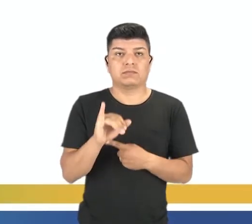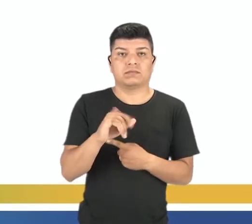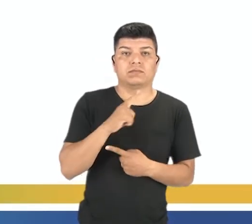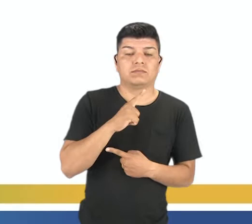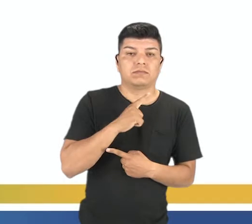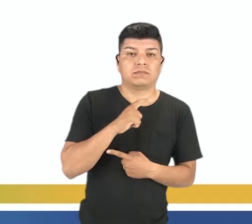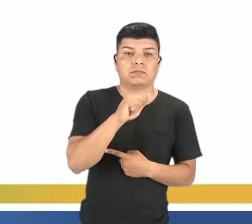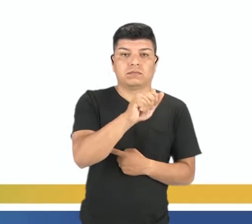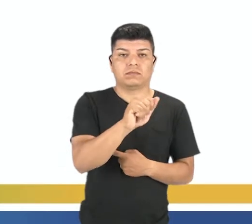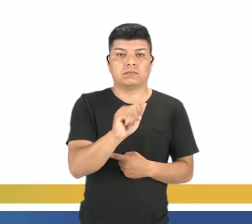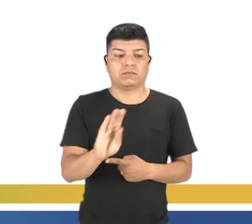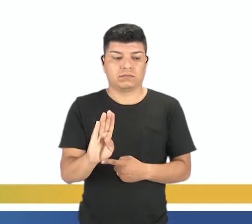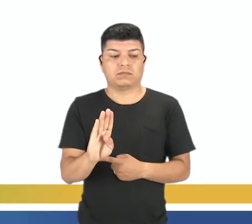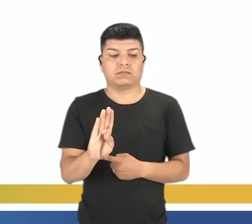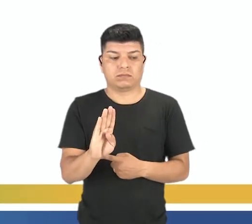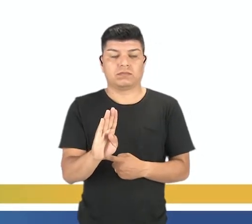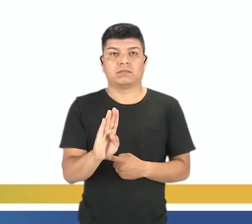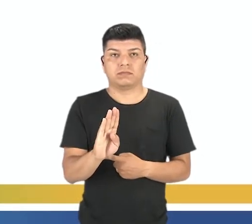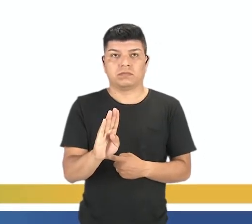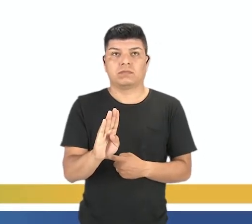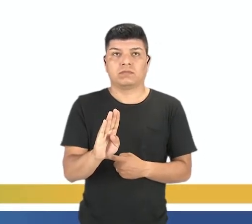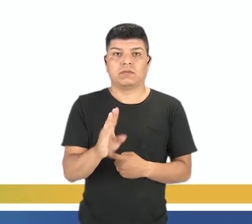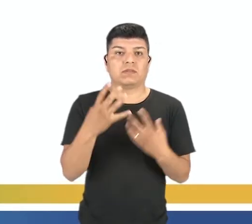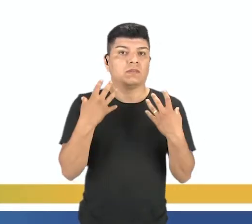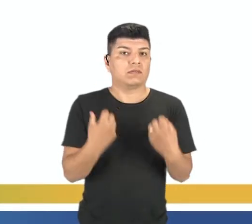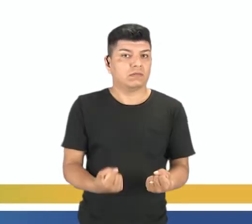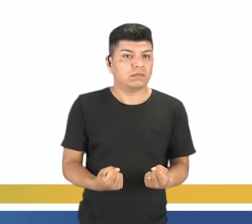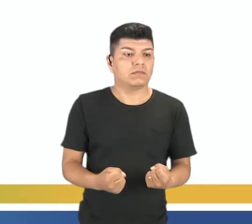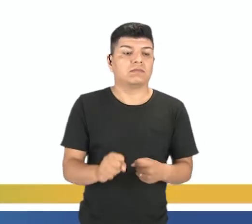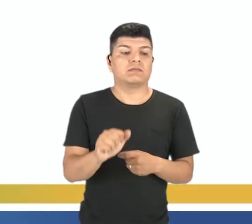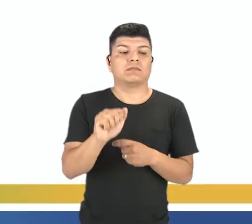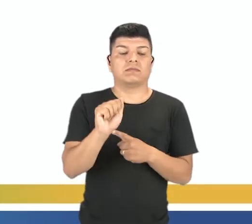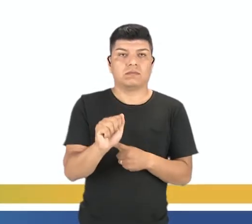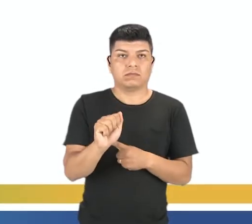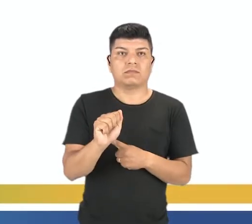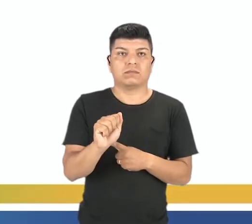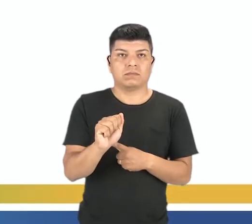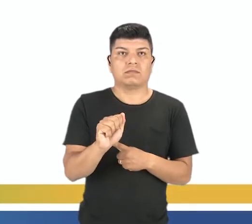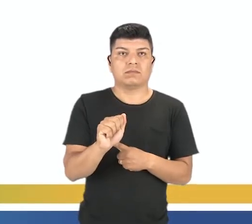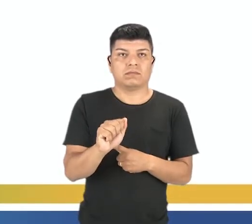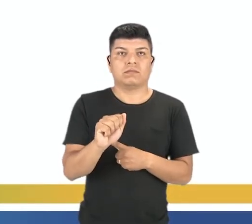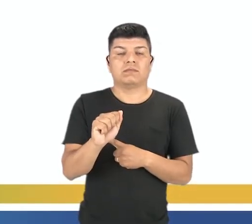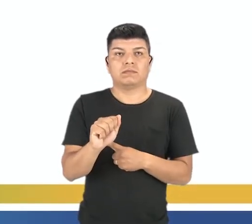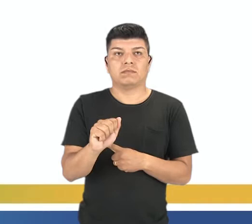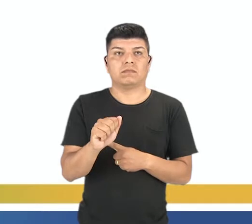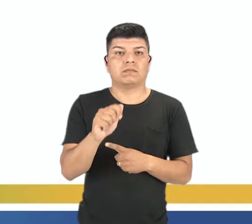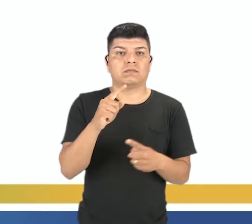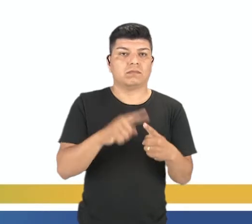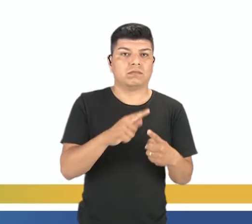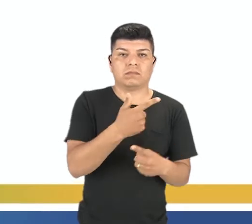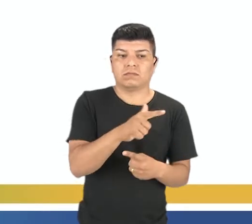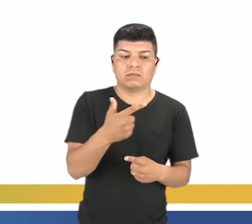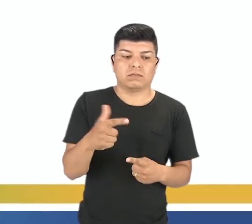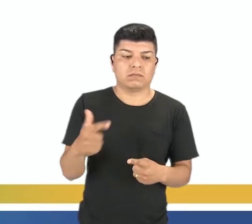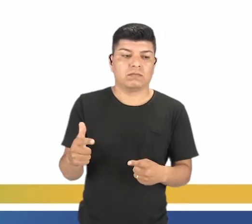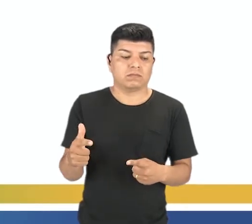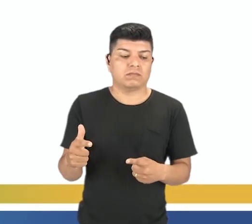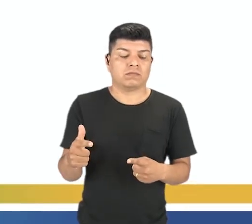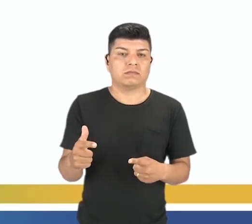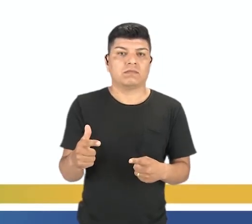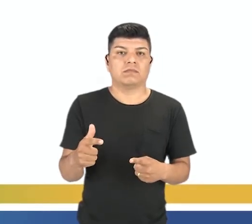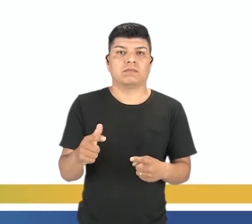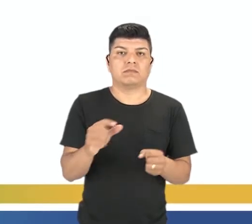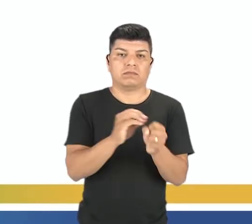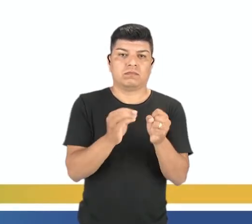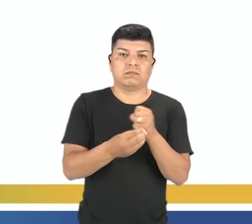tiver AB, ele vai poder receber tanto A quanto B, porque ele não tem nenhum desses